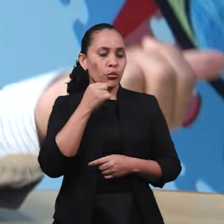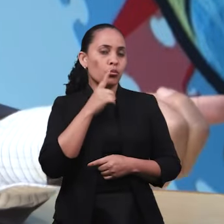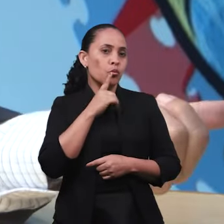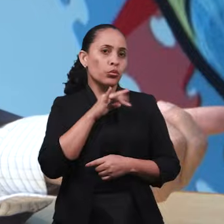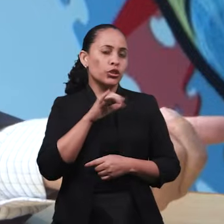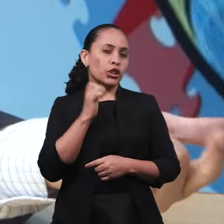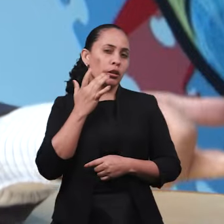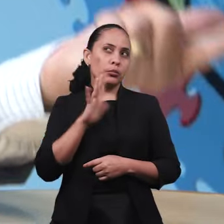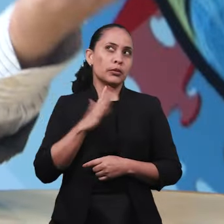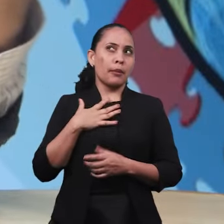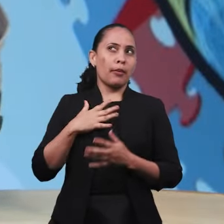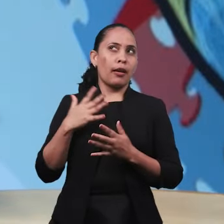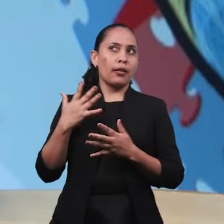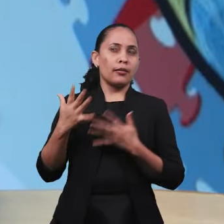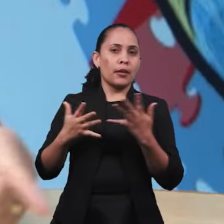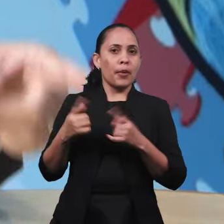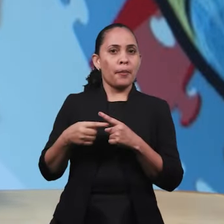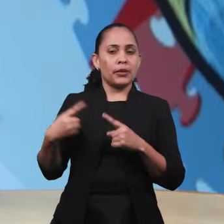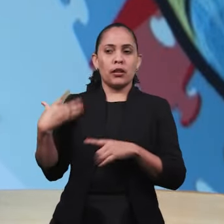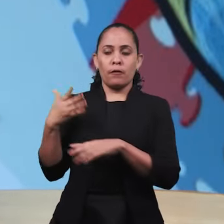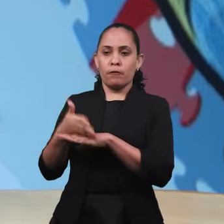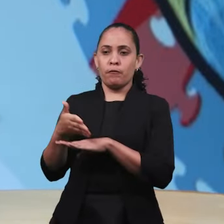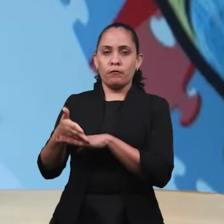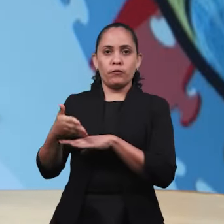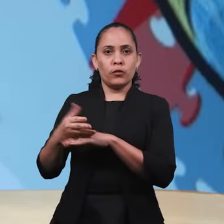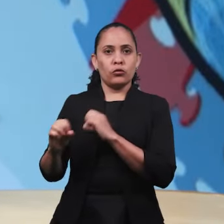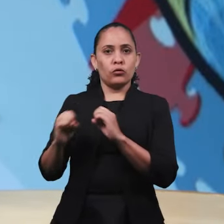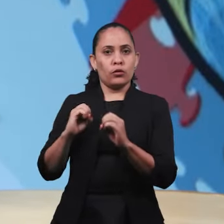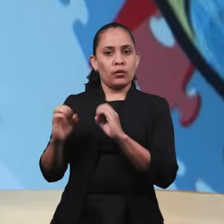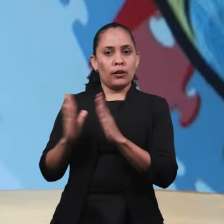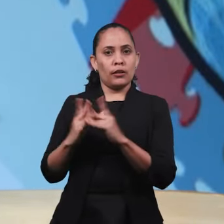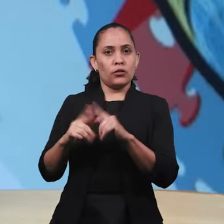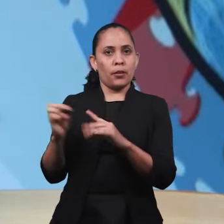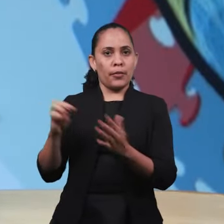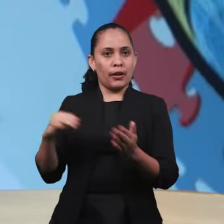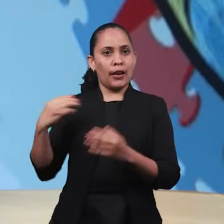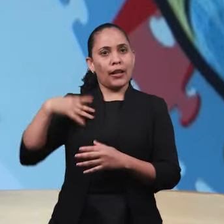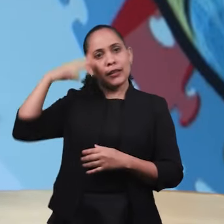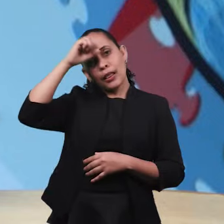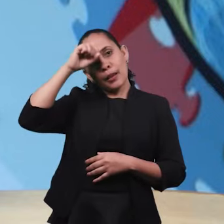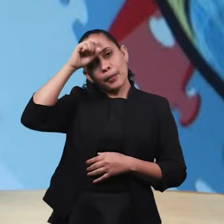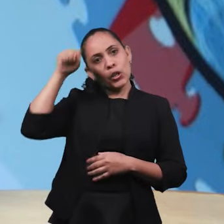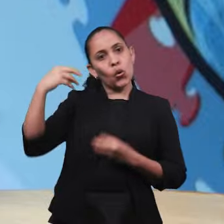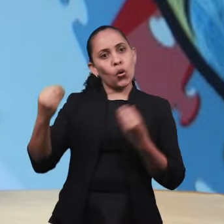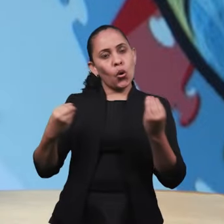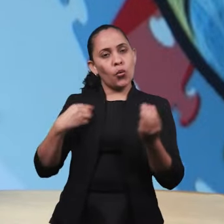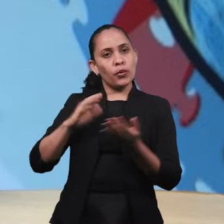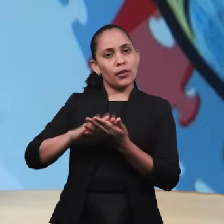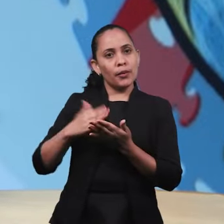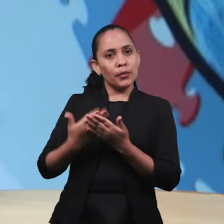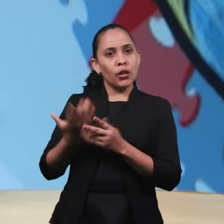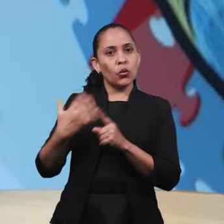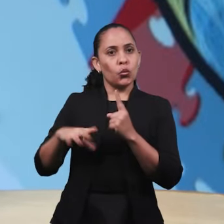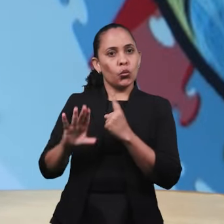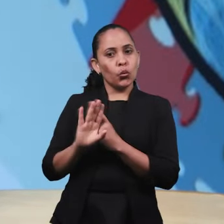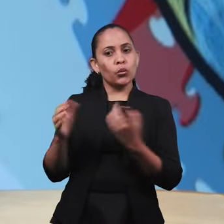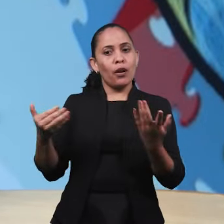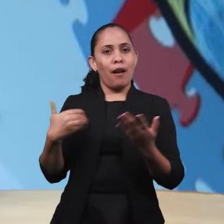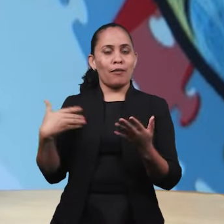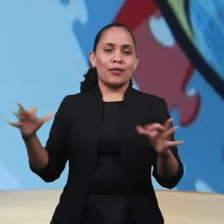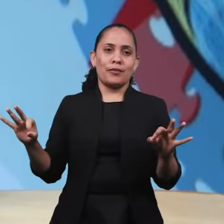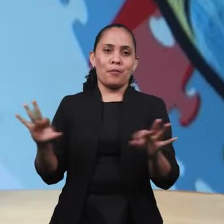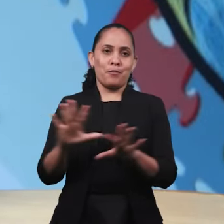ela não soube Libras, mas ela participou da oficina na igreja Cristã Maranata, aprendeu como interpretar num culto e agora ela